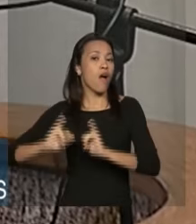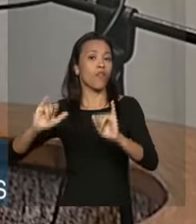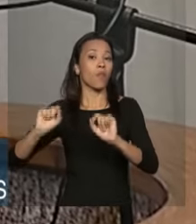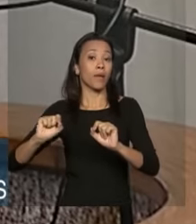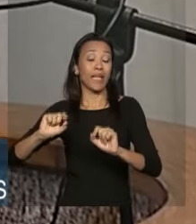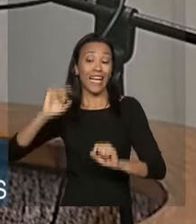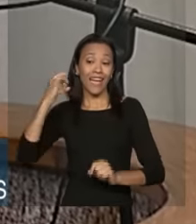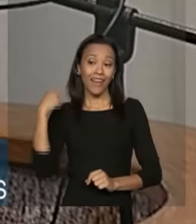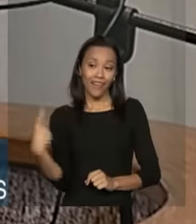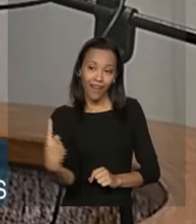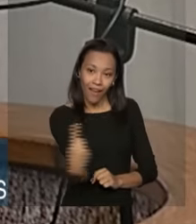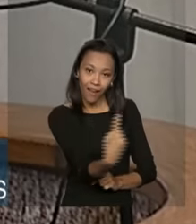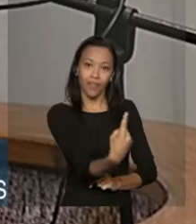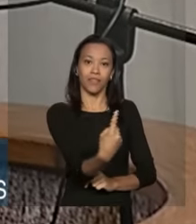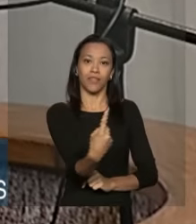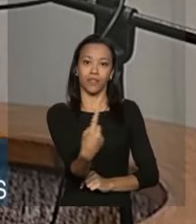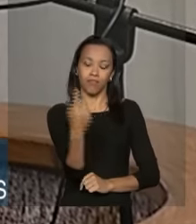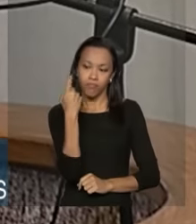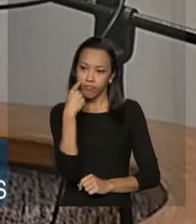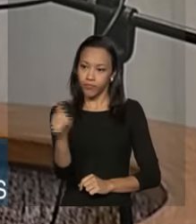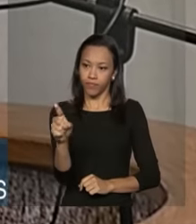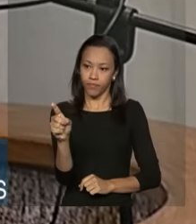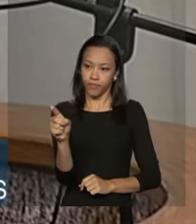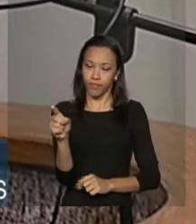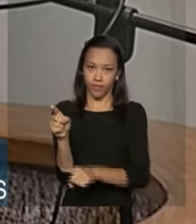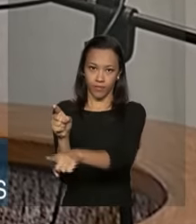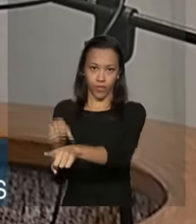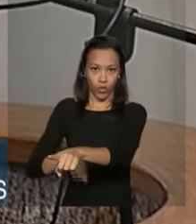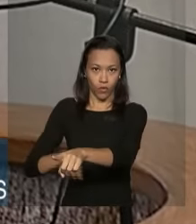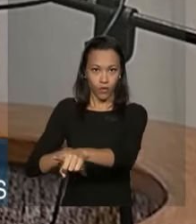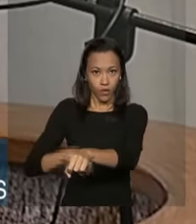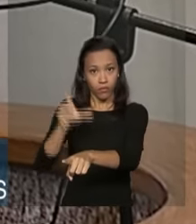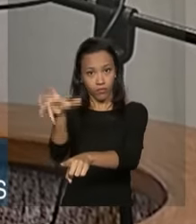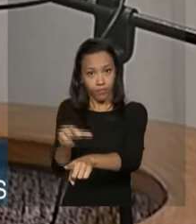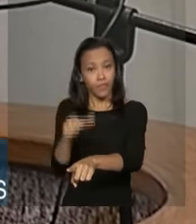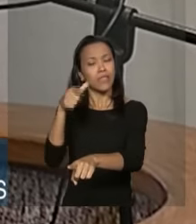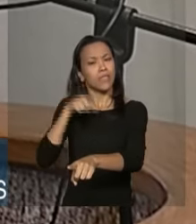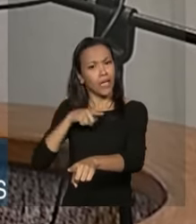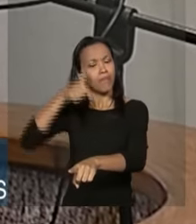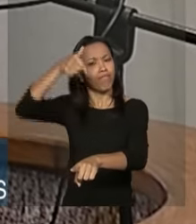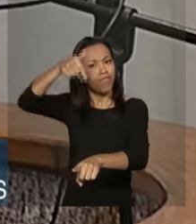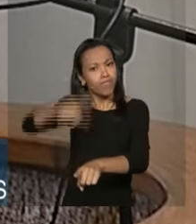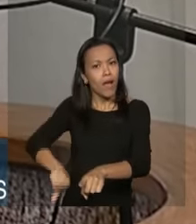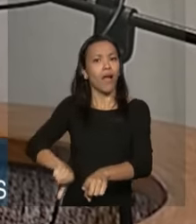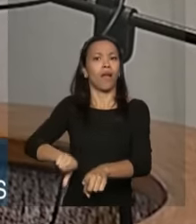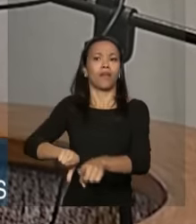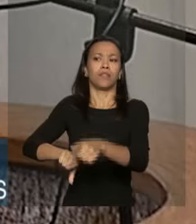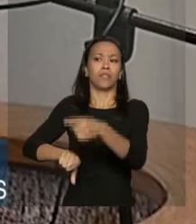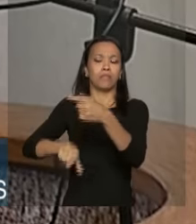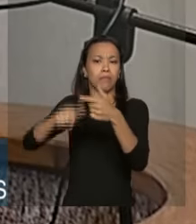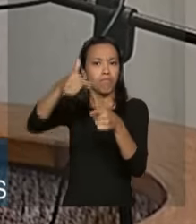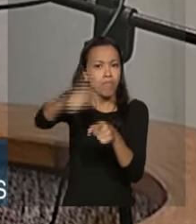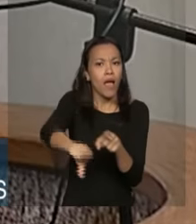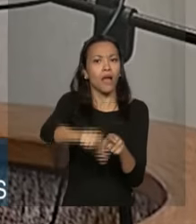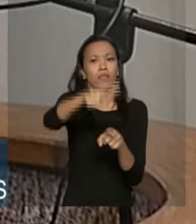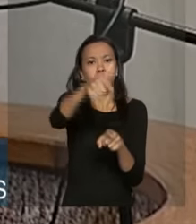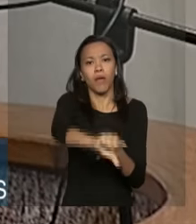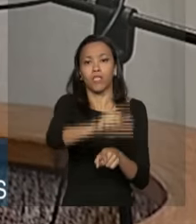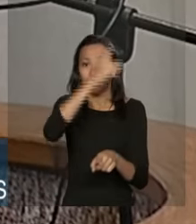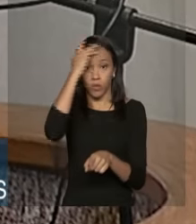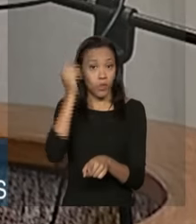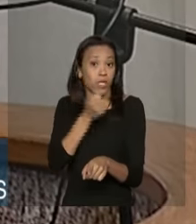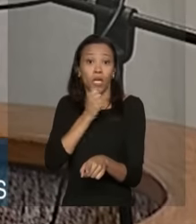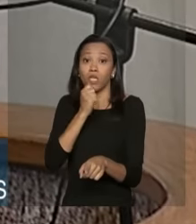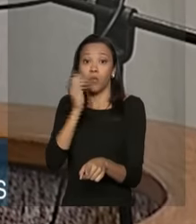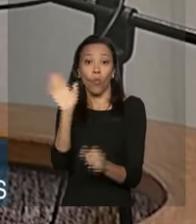cada vítima identificada existe 20 mais de vítimas Não identificadas